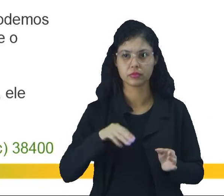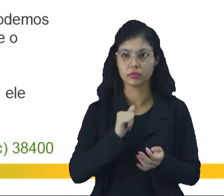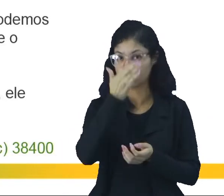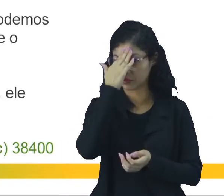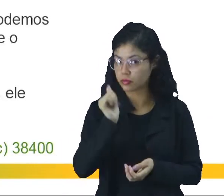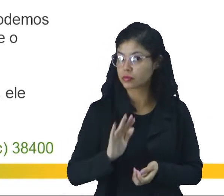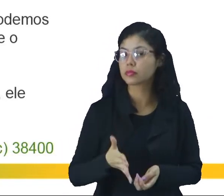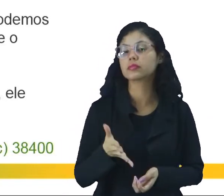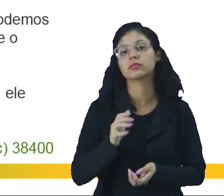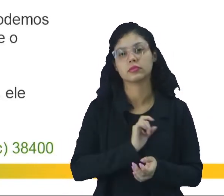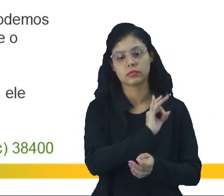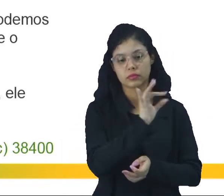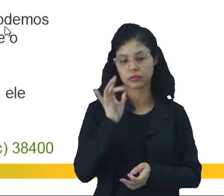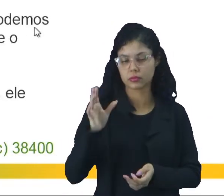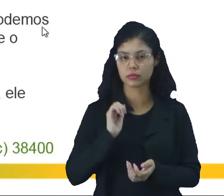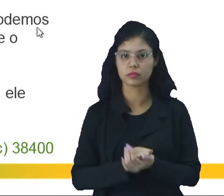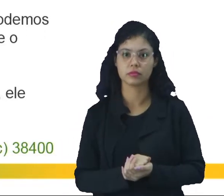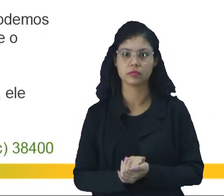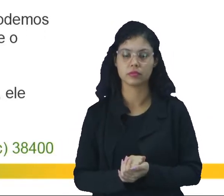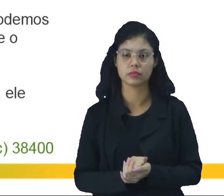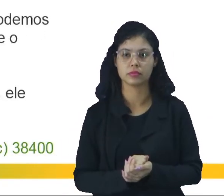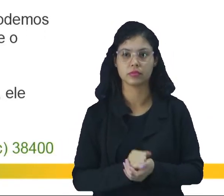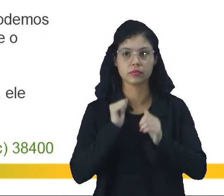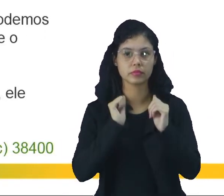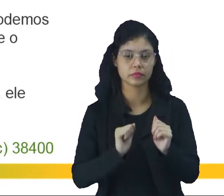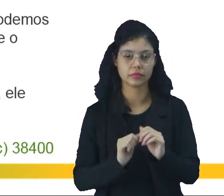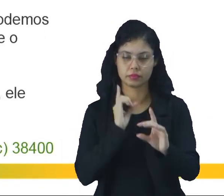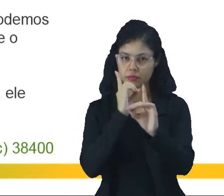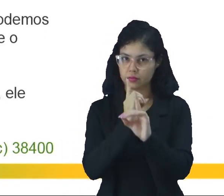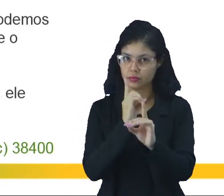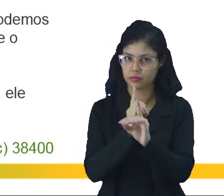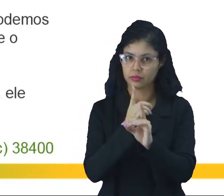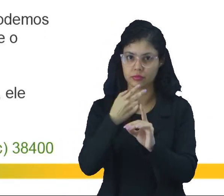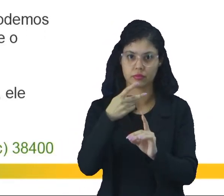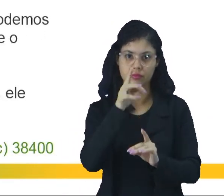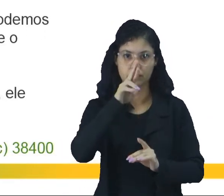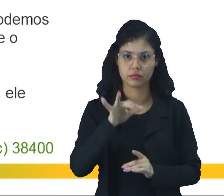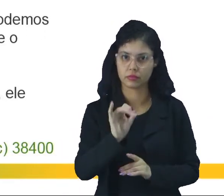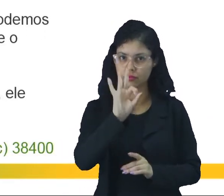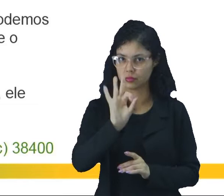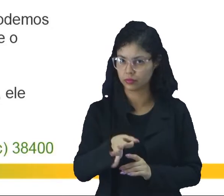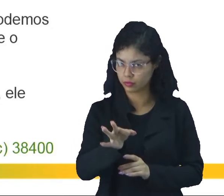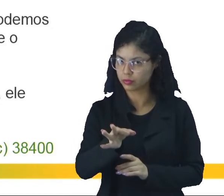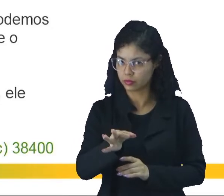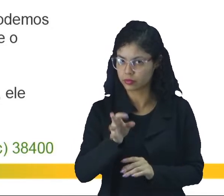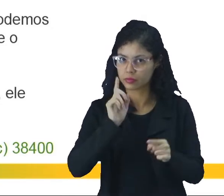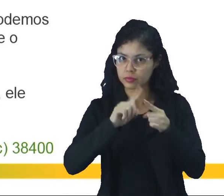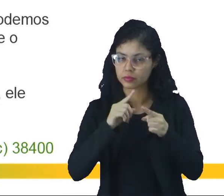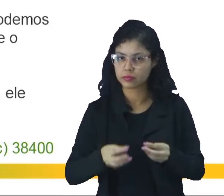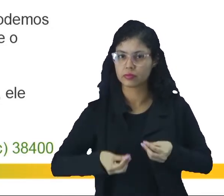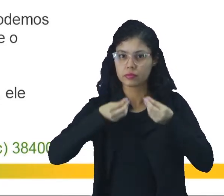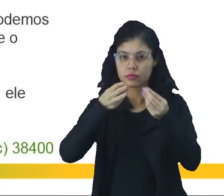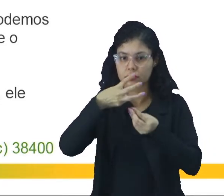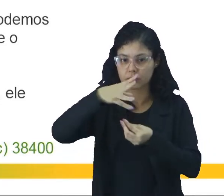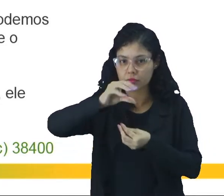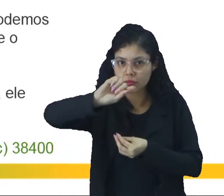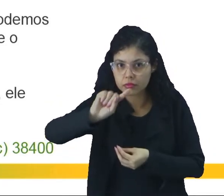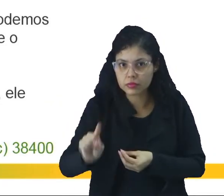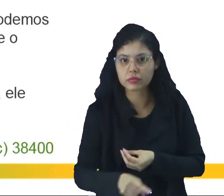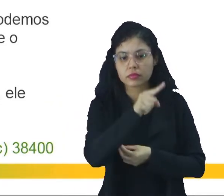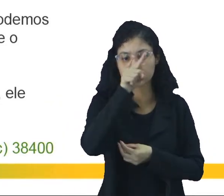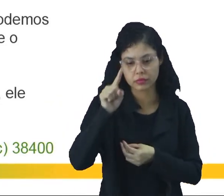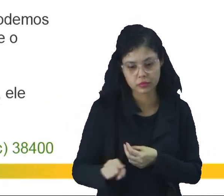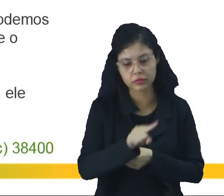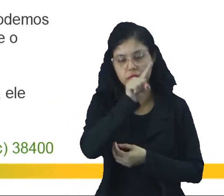já sabemos a medida de cada lado do quarteirão, podemos descobrir o seu perímetro, correto? Porque ele dá 30 voltas completas